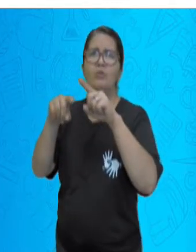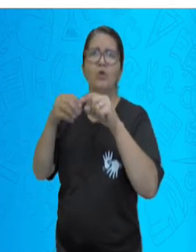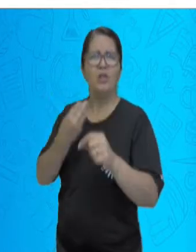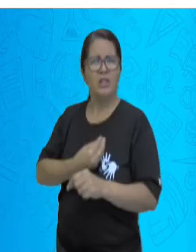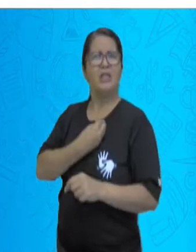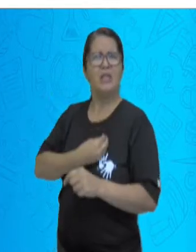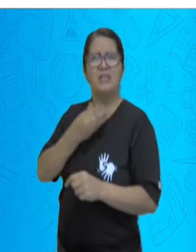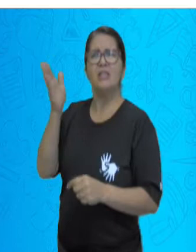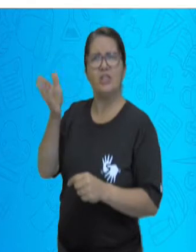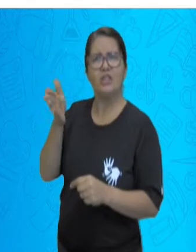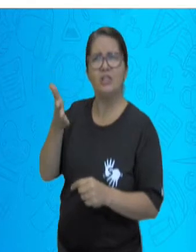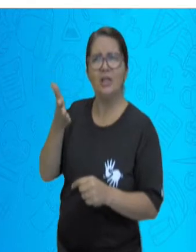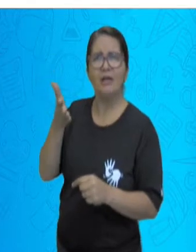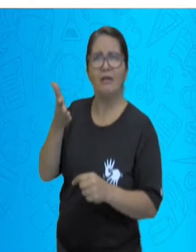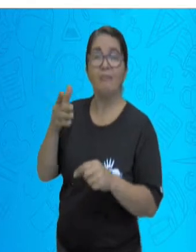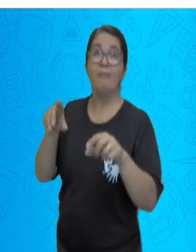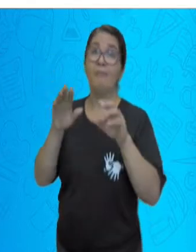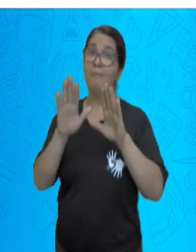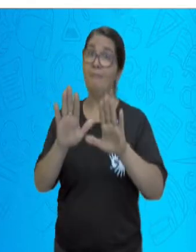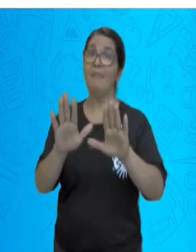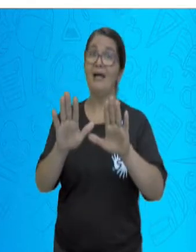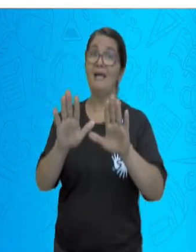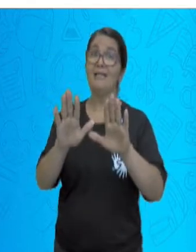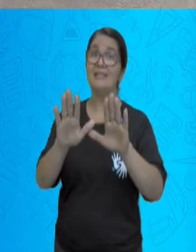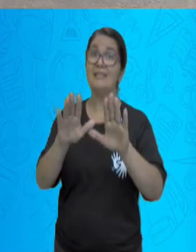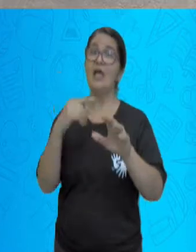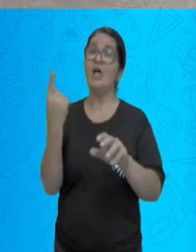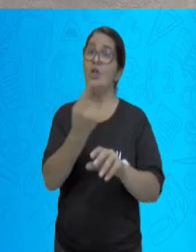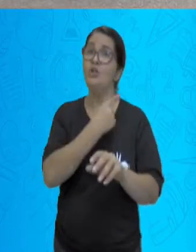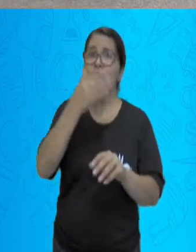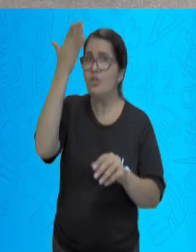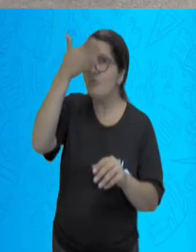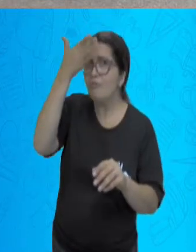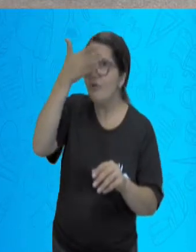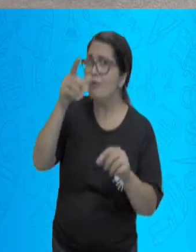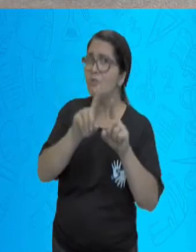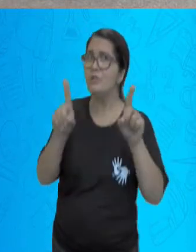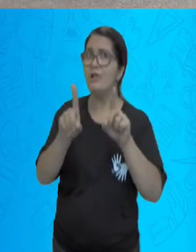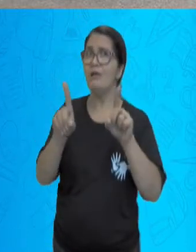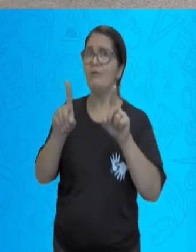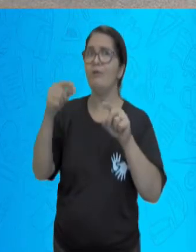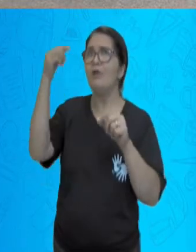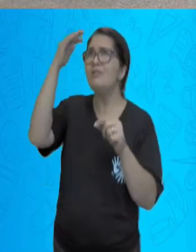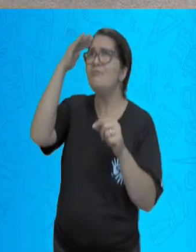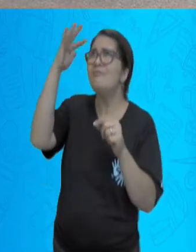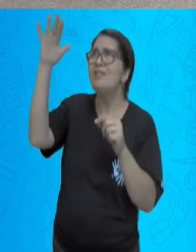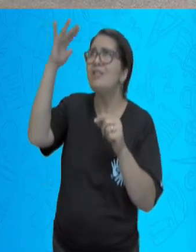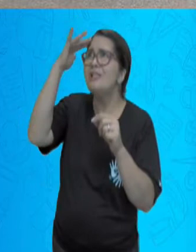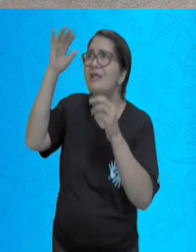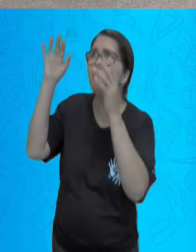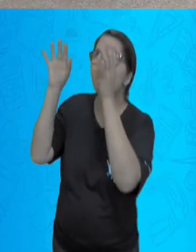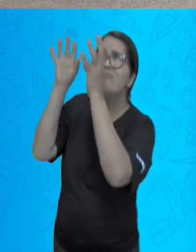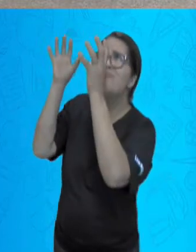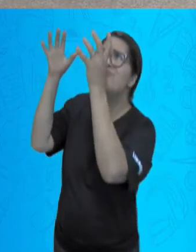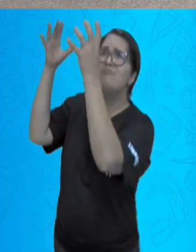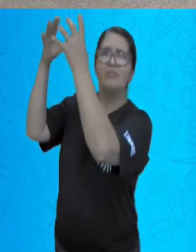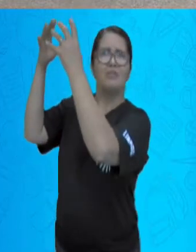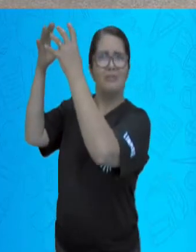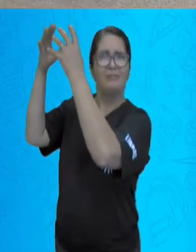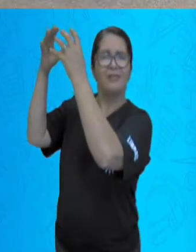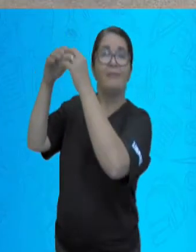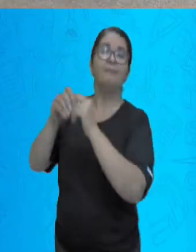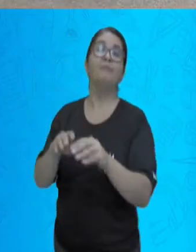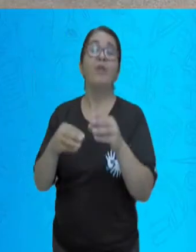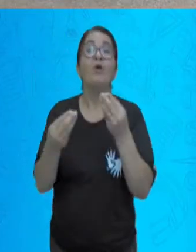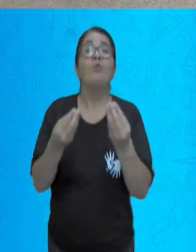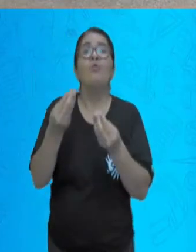na nossa imaginação. Ele não precisa de um outro ser. Por